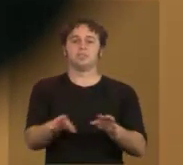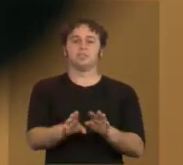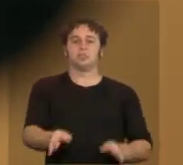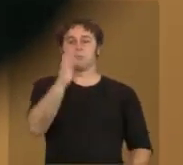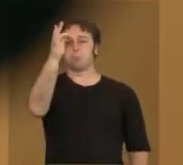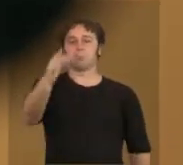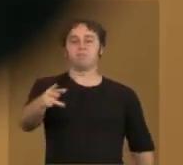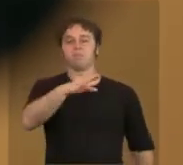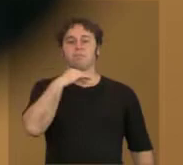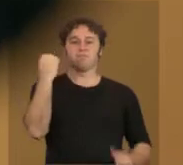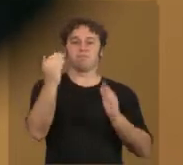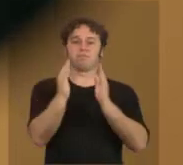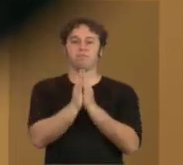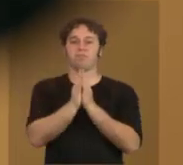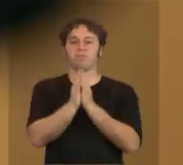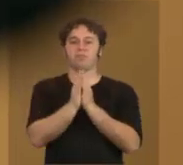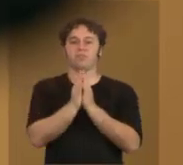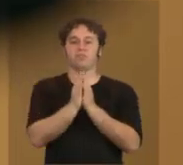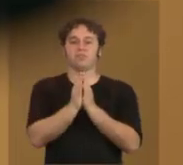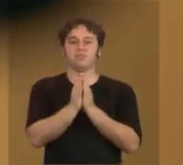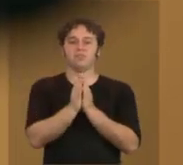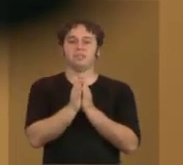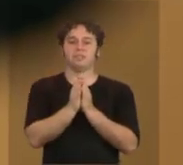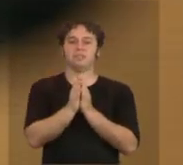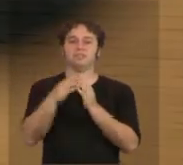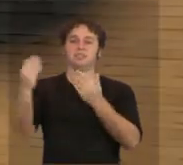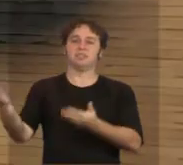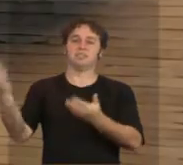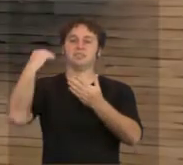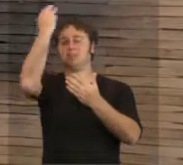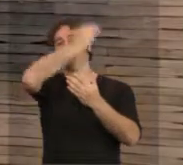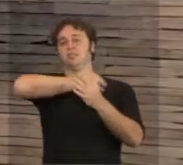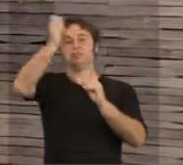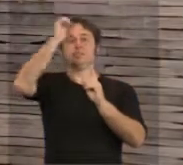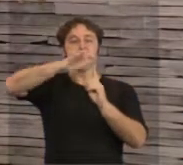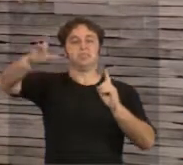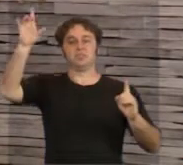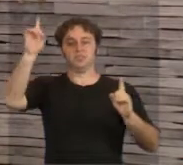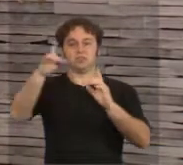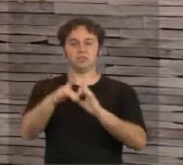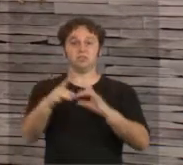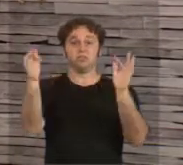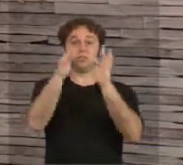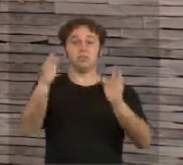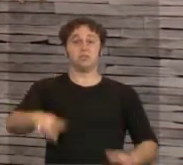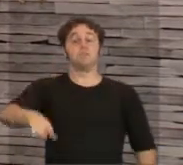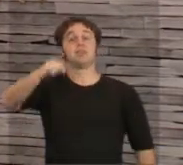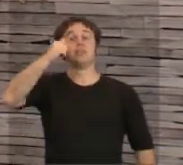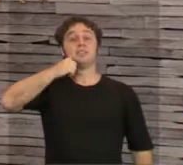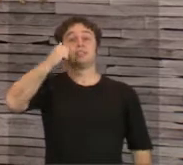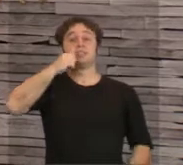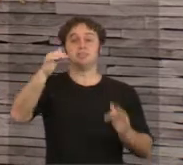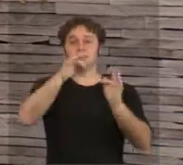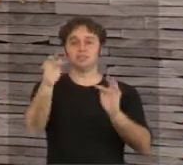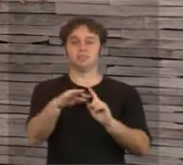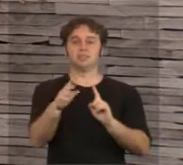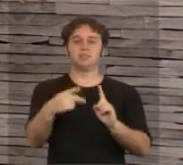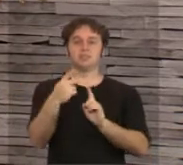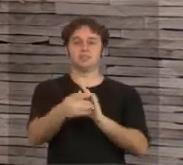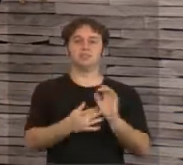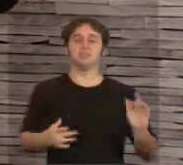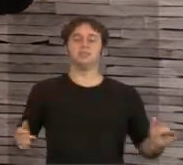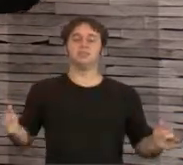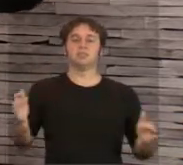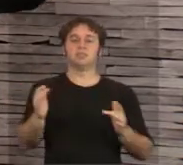pecadores, agora e na hora de nossa morte. Amém. Ave Maria, cheia de graça, o Senhor é convosco. Bendita sois vós entre